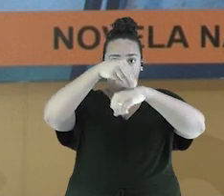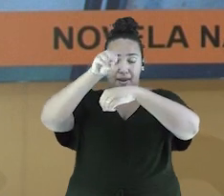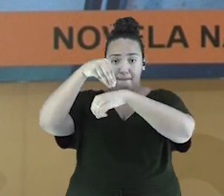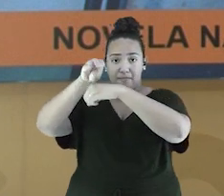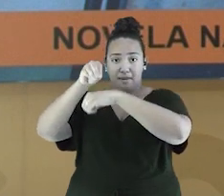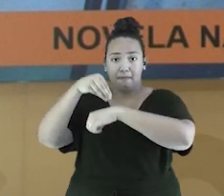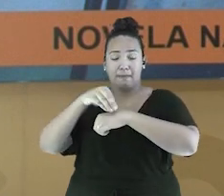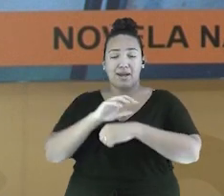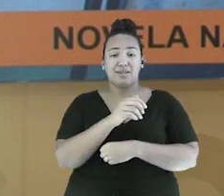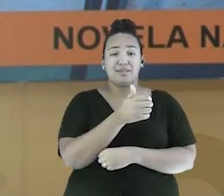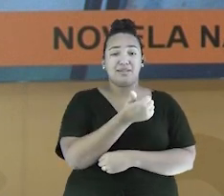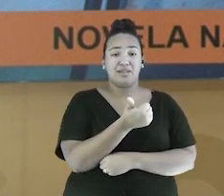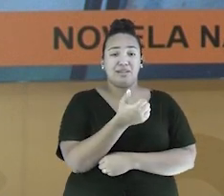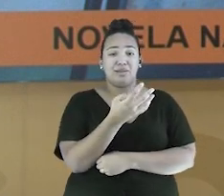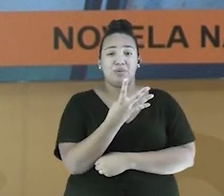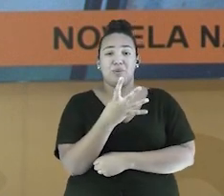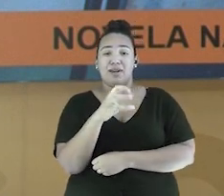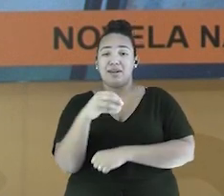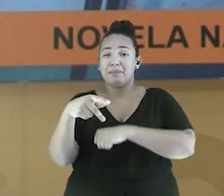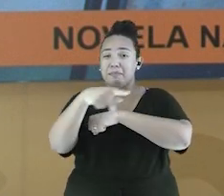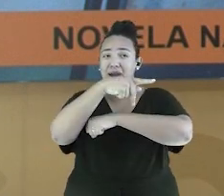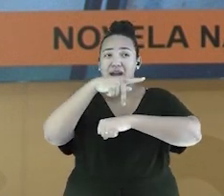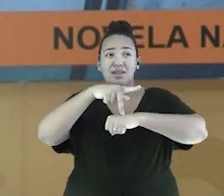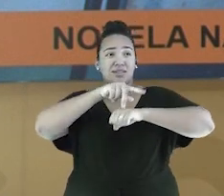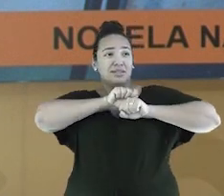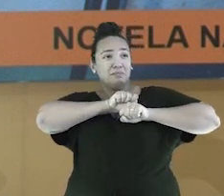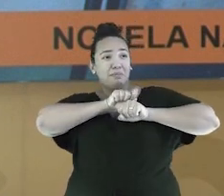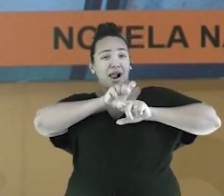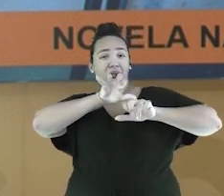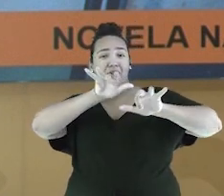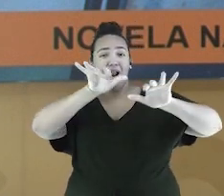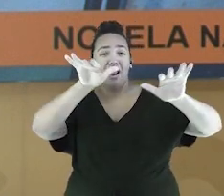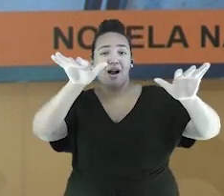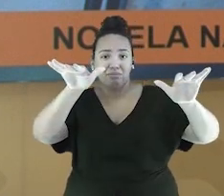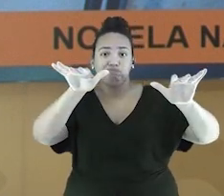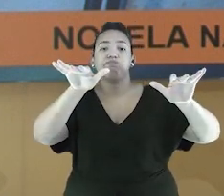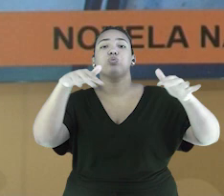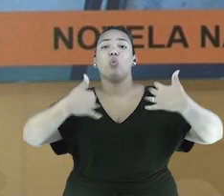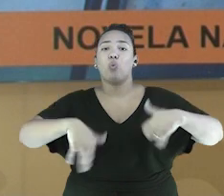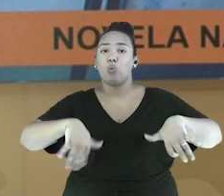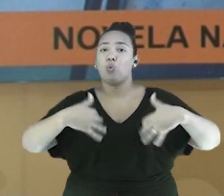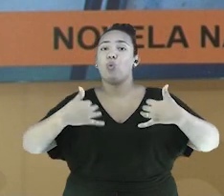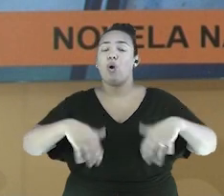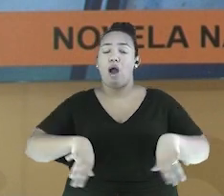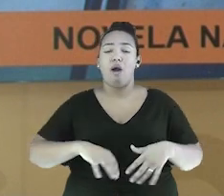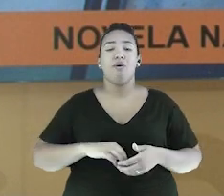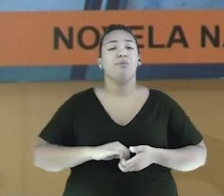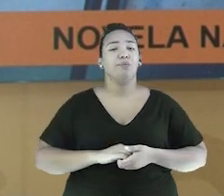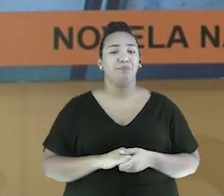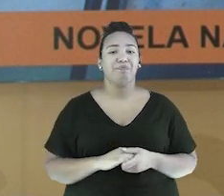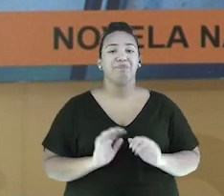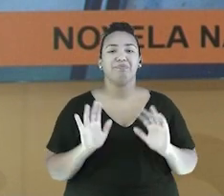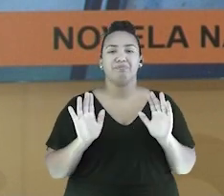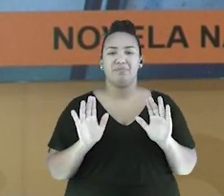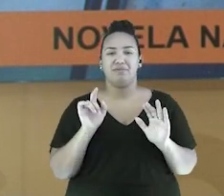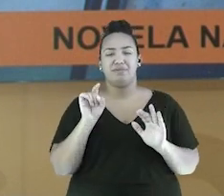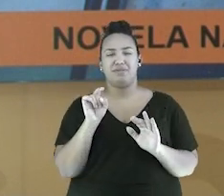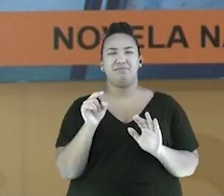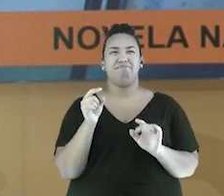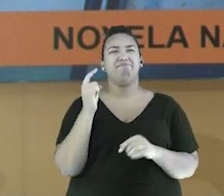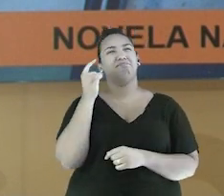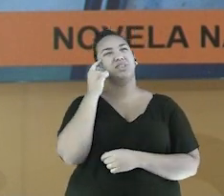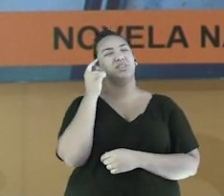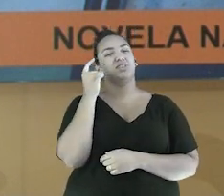140 países no mundo, ou seja, quase todo mundo nos assiste. Mas vocês podem estar se